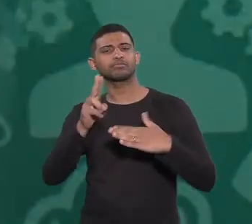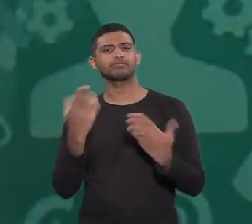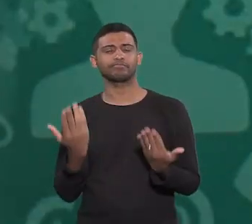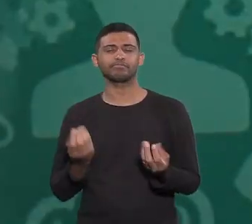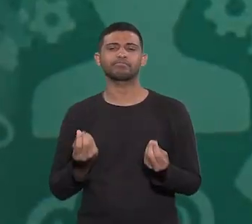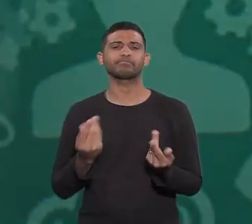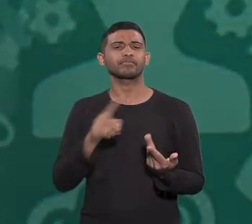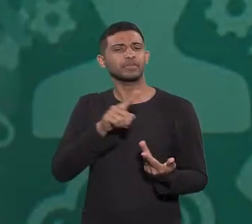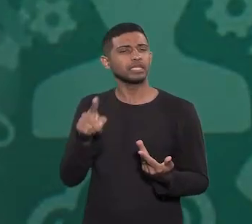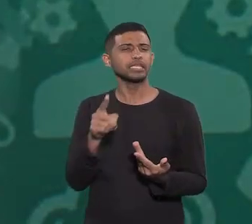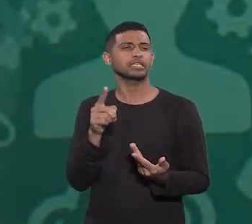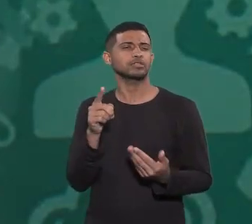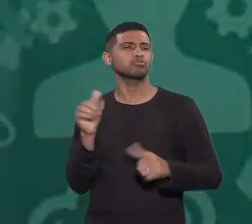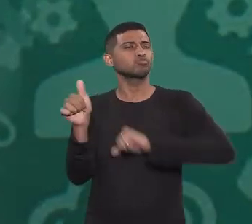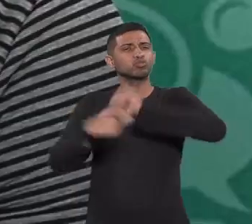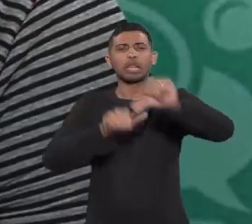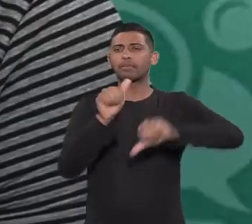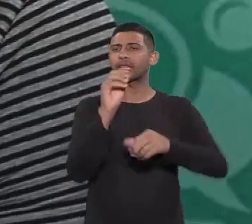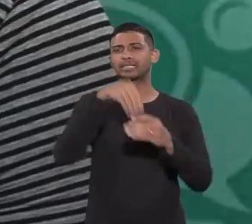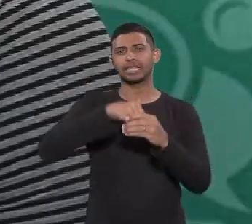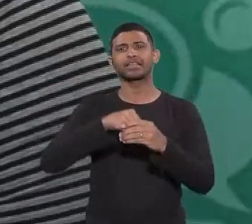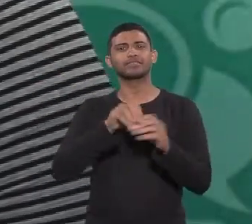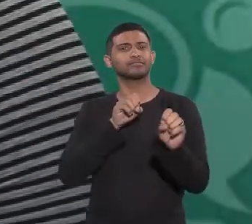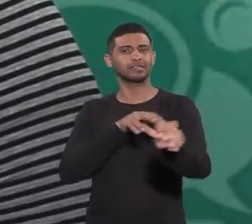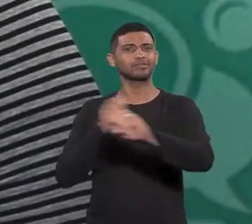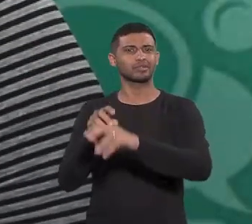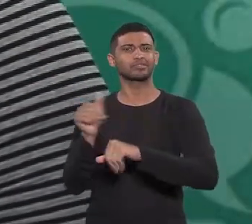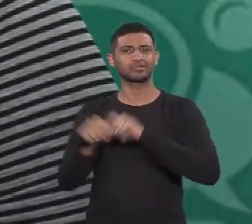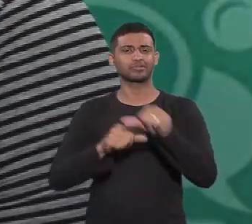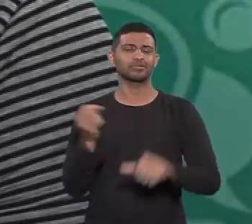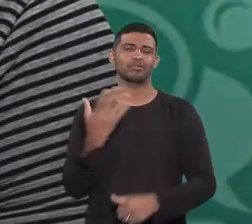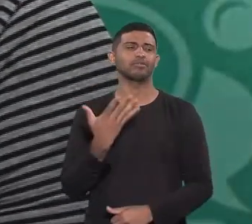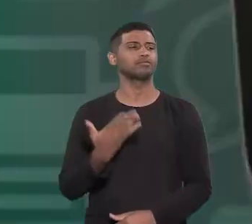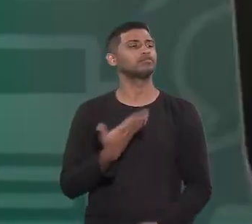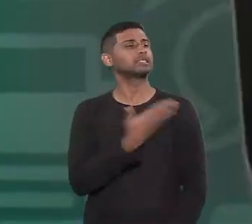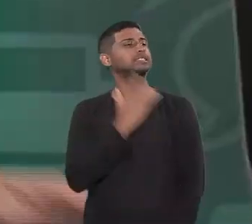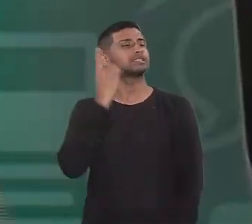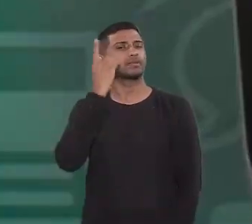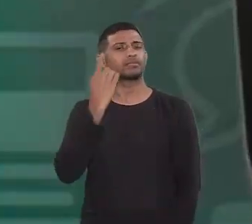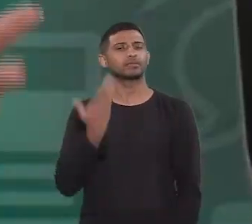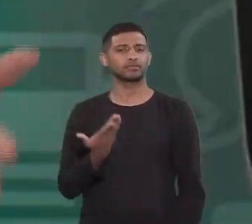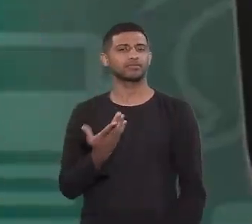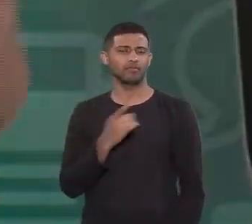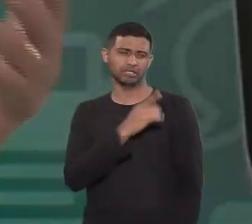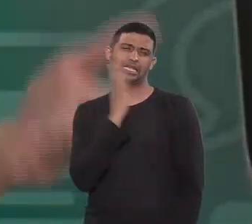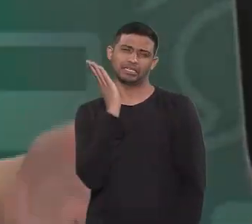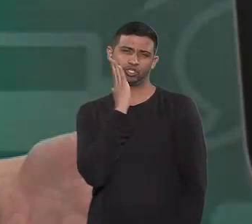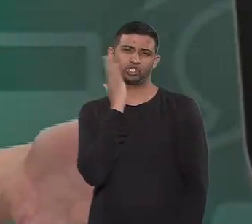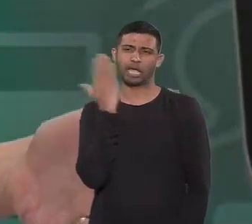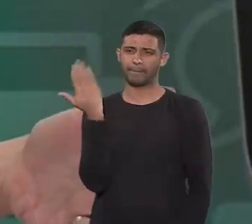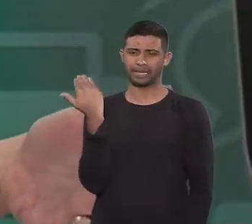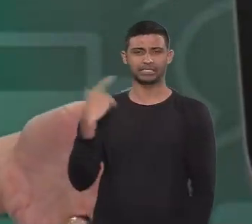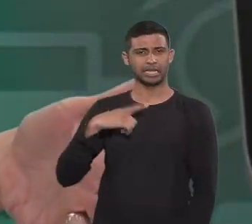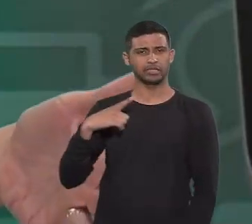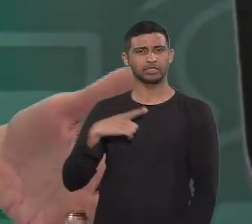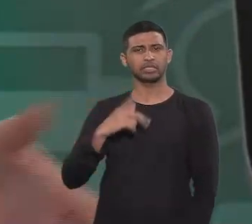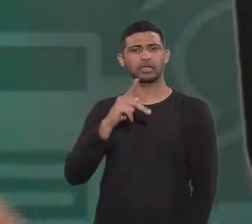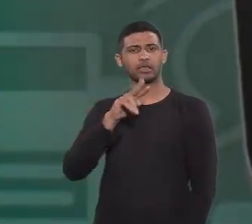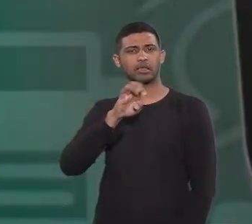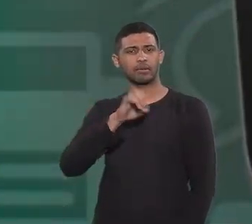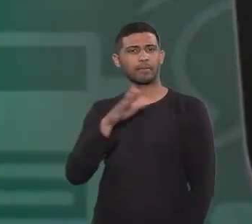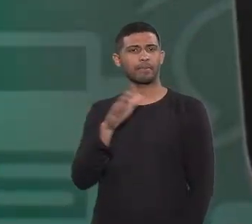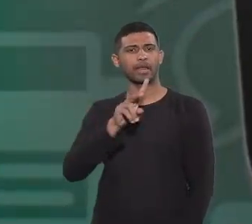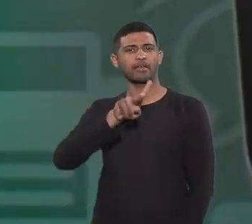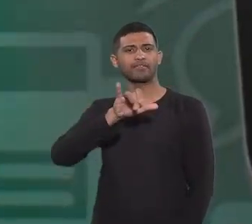universidade, estejam construindo uma nova universidade, uma nova educação mesmo. Deputada, a senhora já deu aula no pré-vestibular